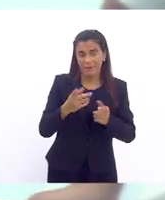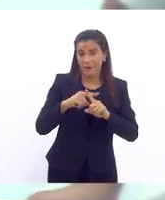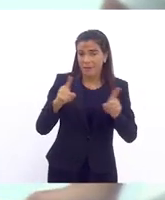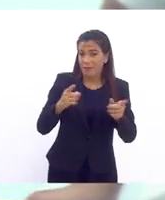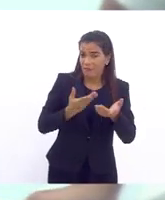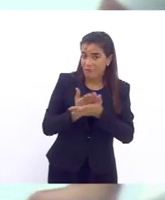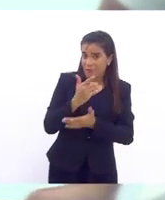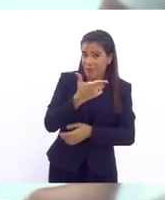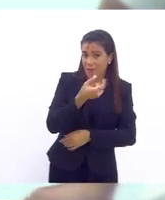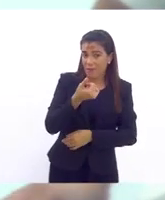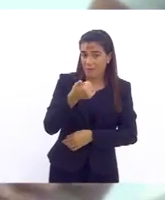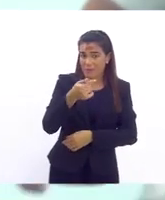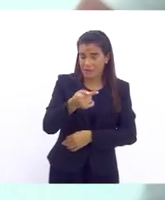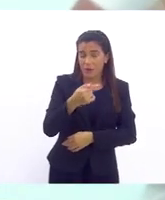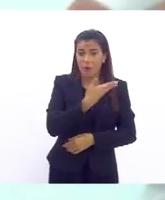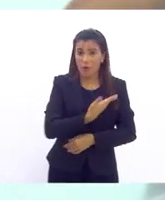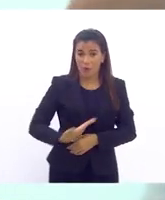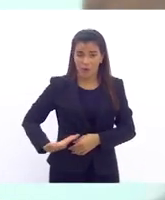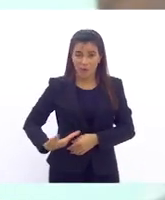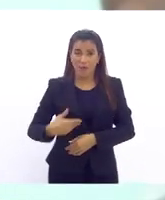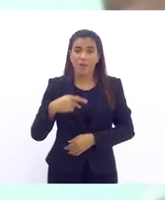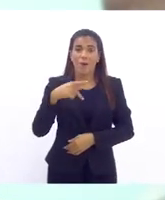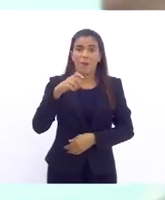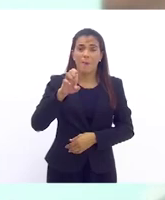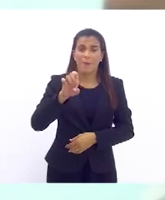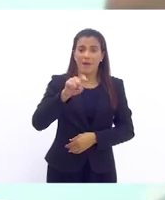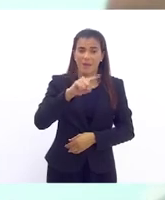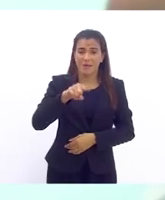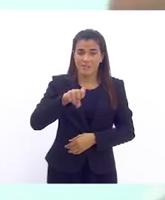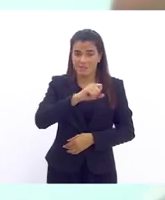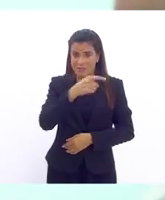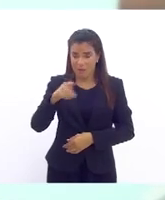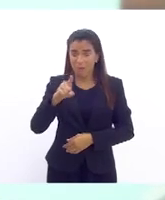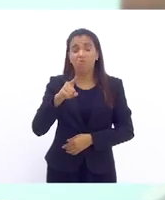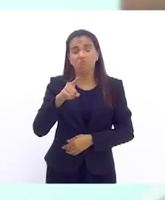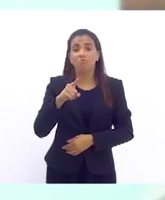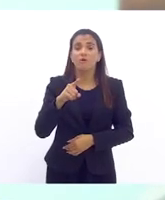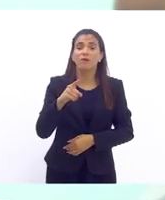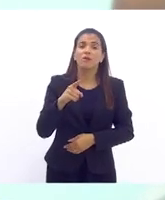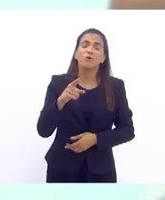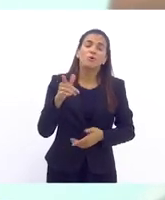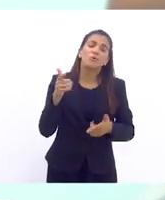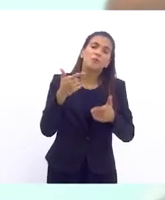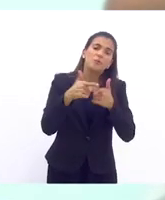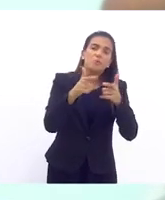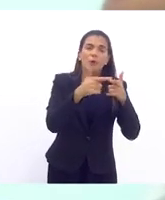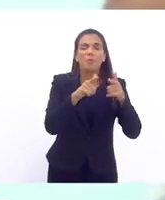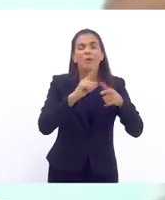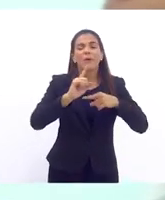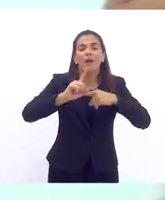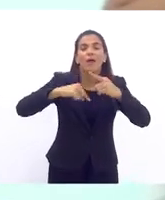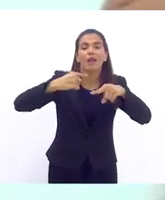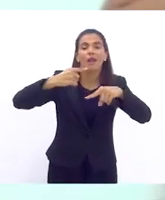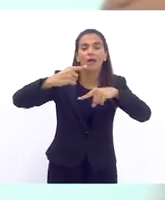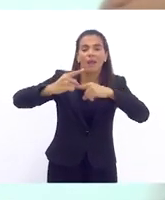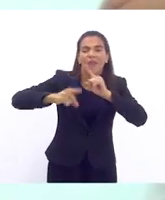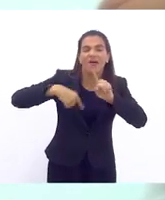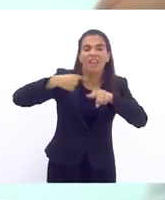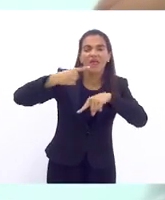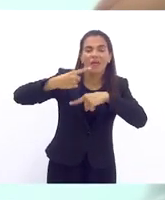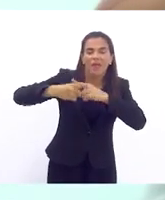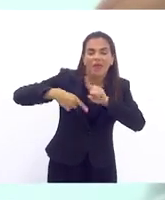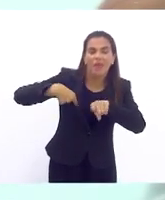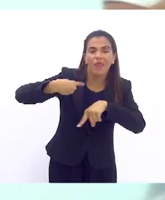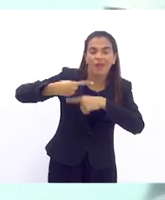2017 hoje o governador Pezão 2017/2018 aquela coisa do deixa para depois chega a